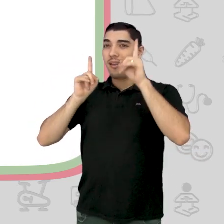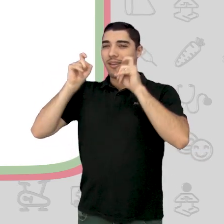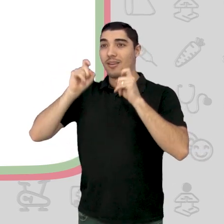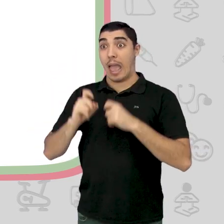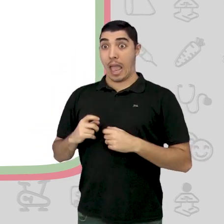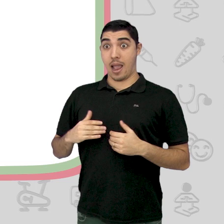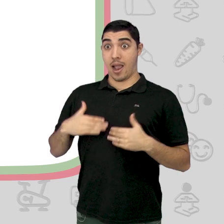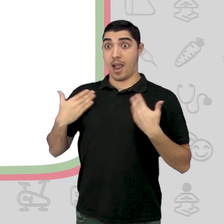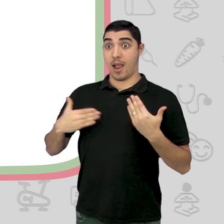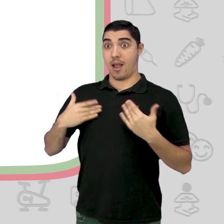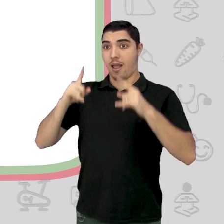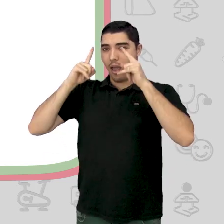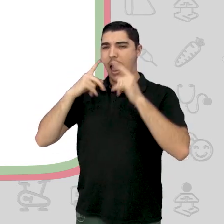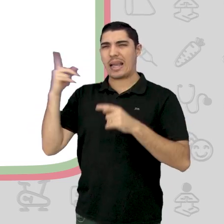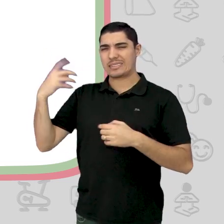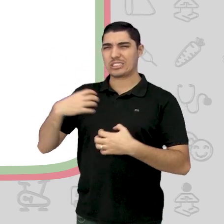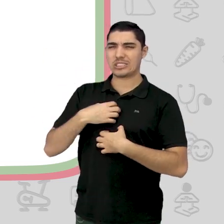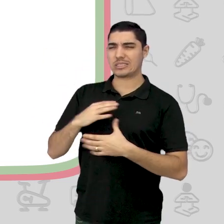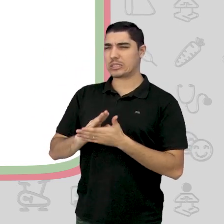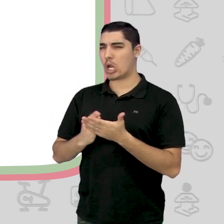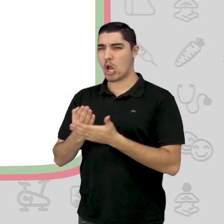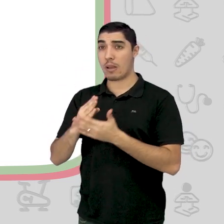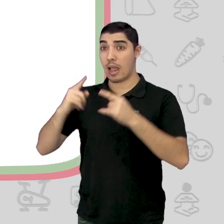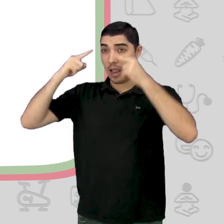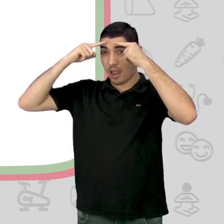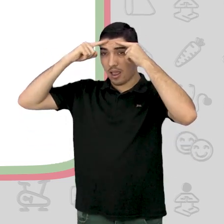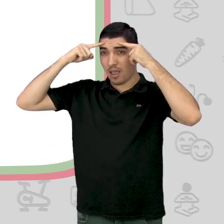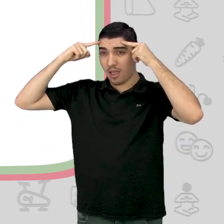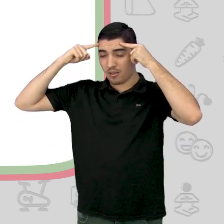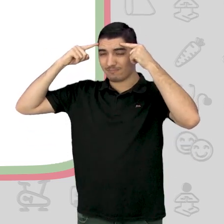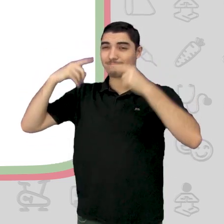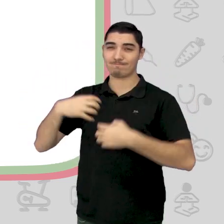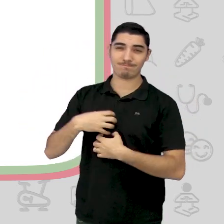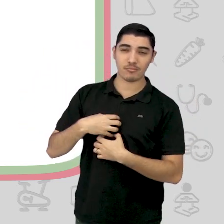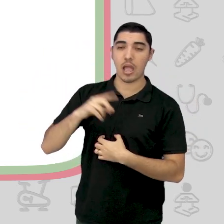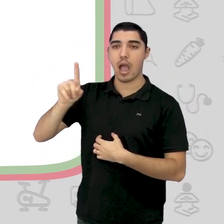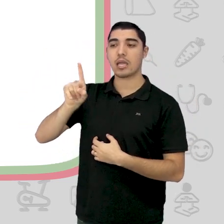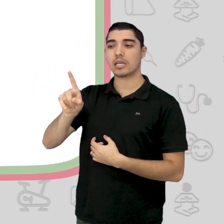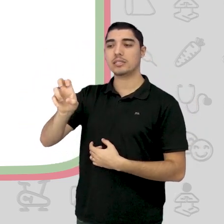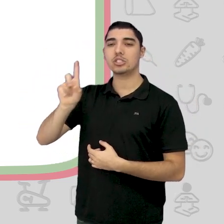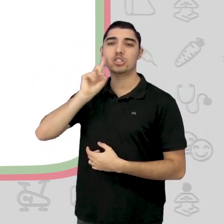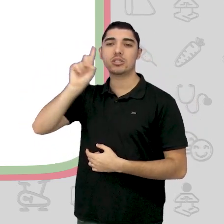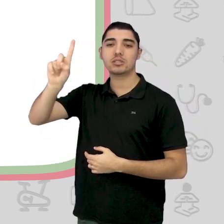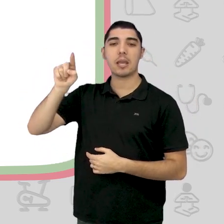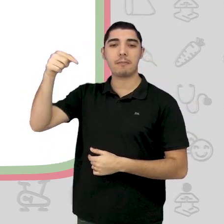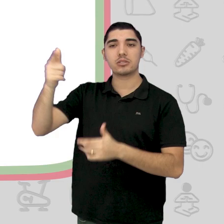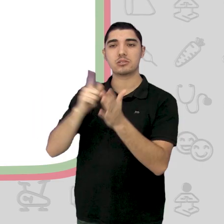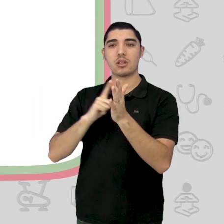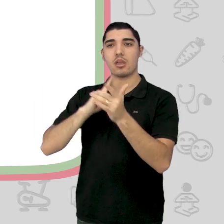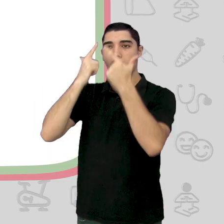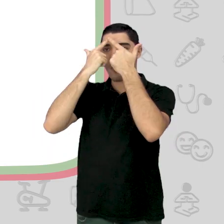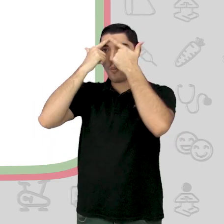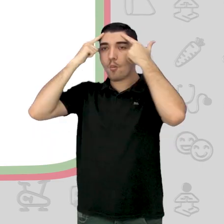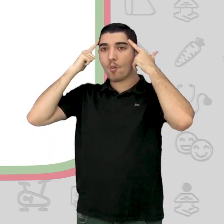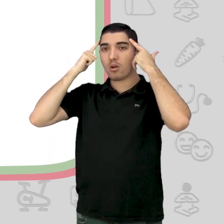assustado, né? Então, incomodava bastante essas rugas que apareciam no paciente e logo após 15 dias a testa já tá lisinha, sem essas rugas